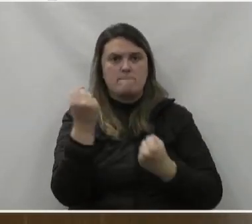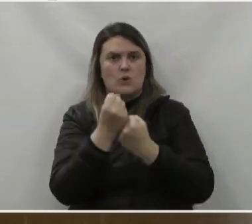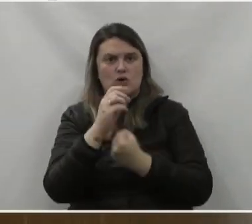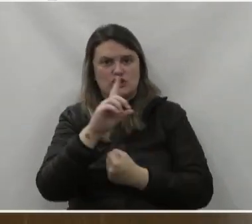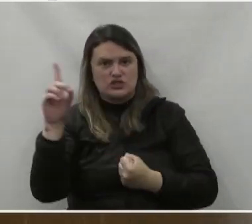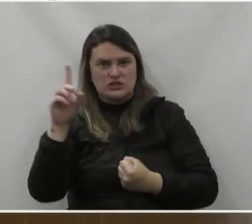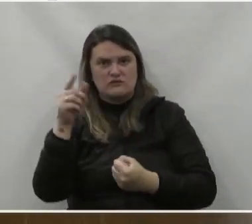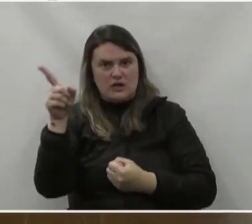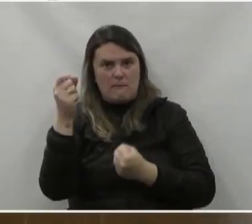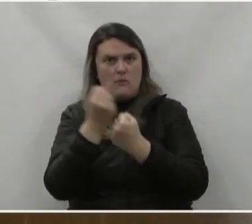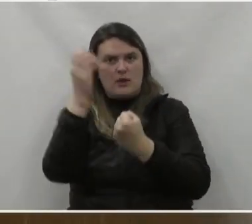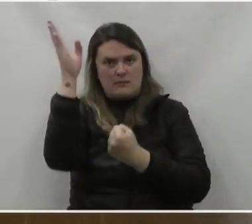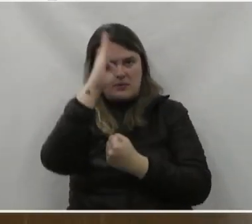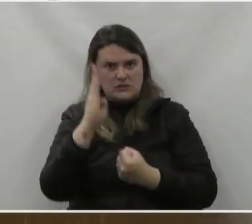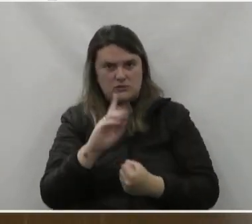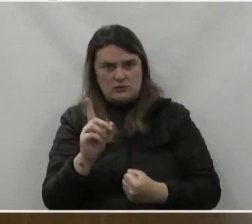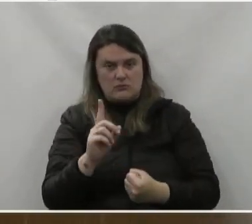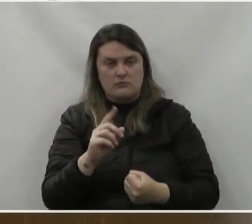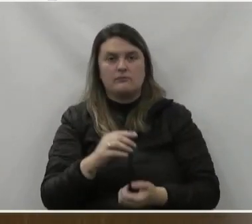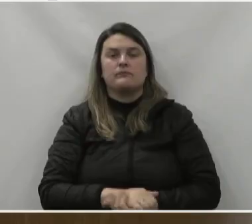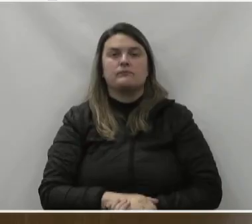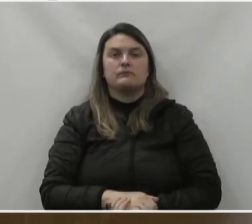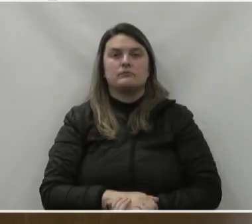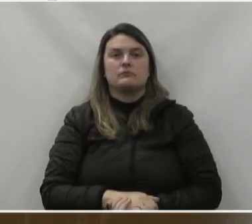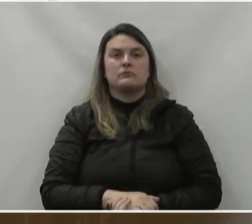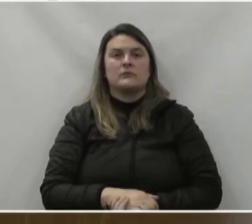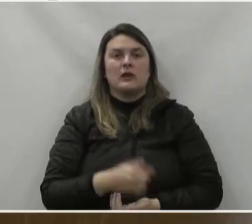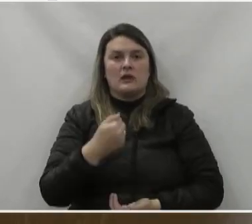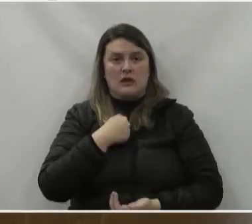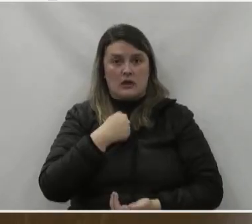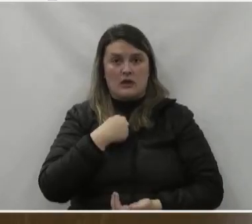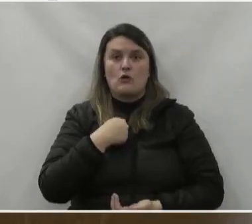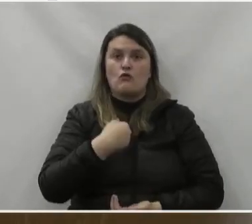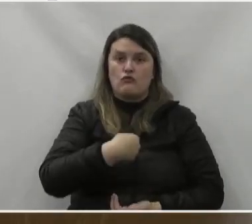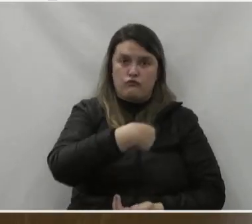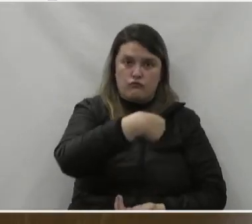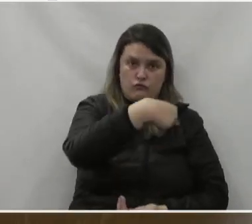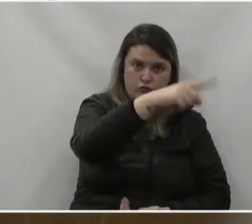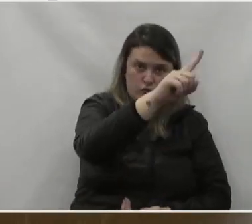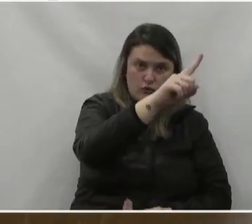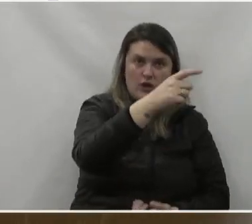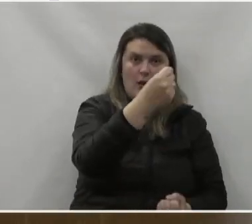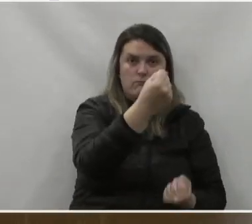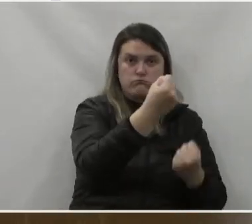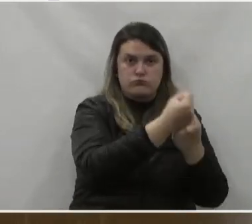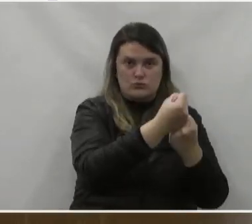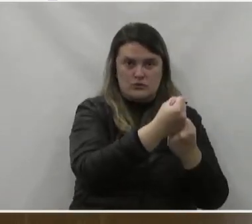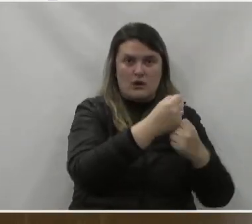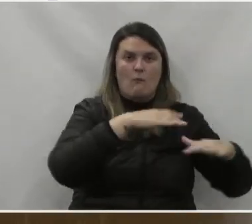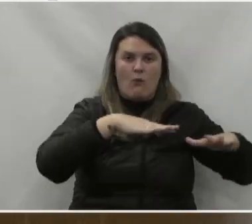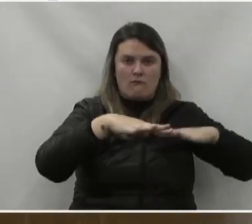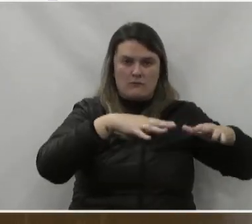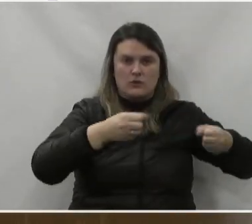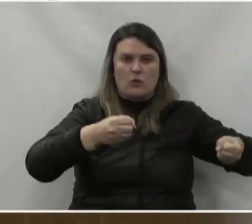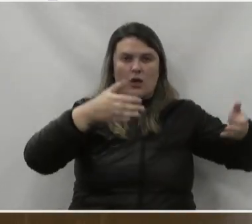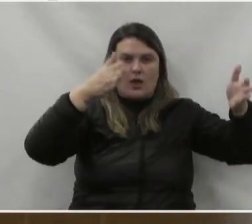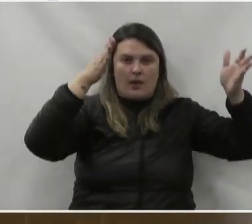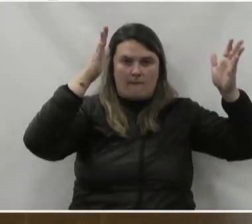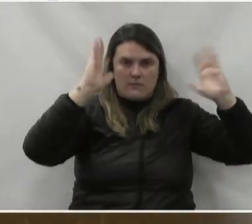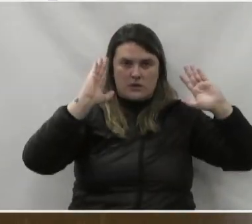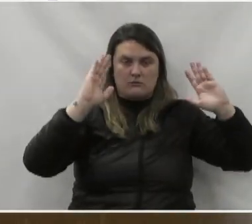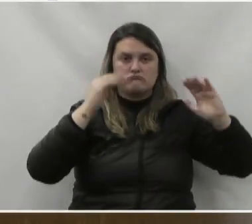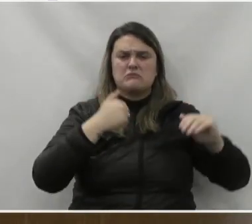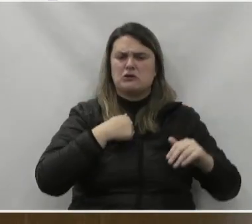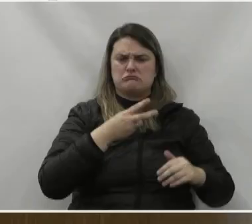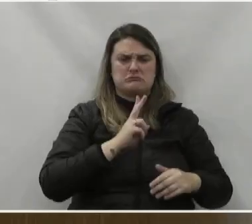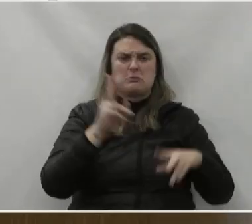do nosso Brasil ou não é? E eu, com certeza, a pessoa que sou, eu estive lá, né, nessa manifestação de forma